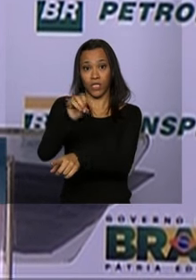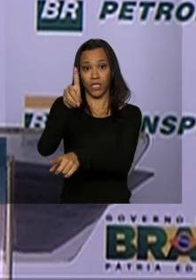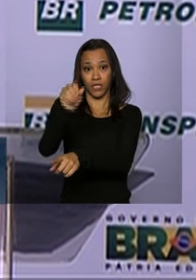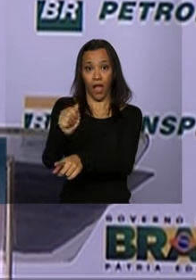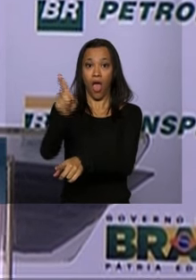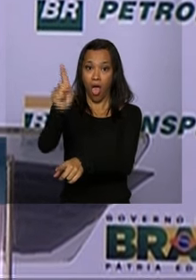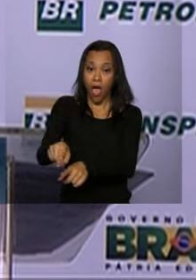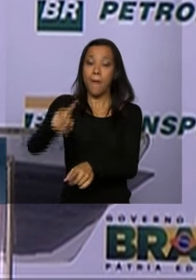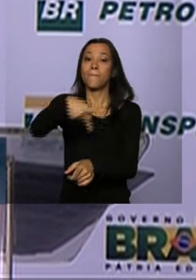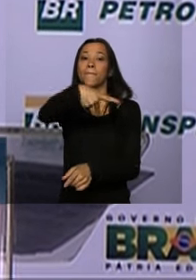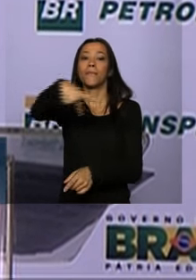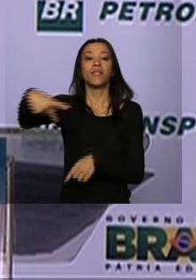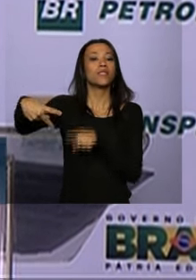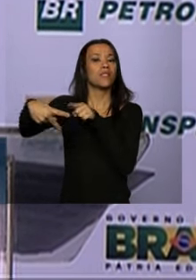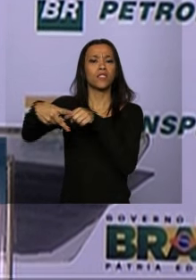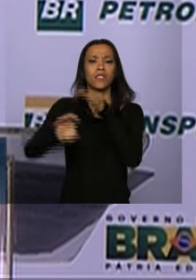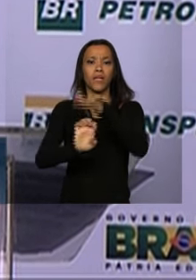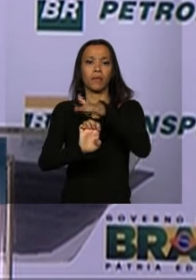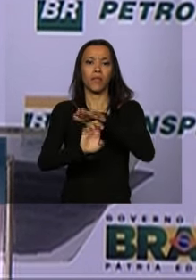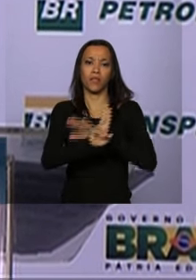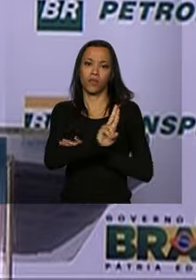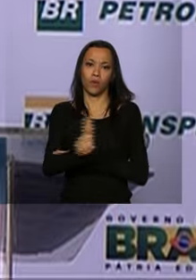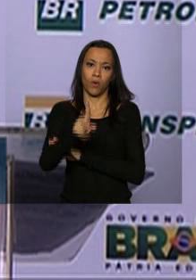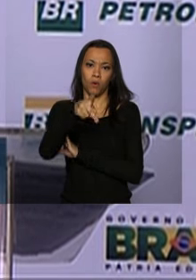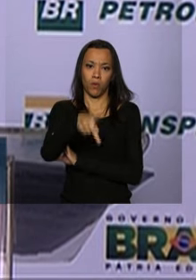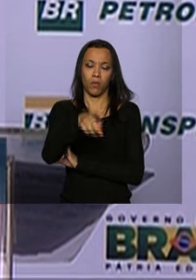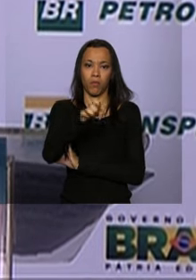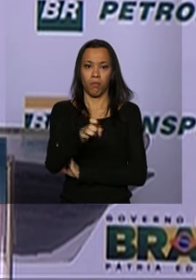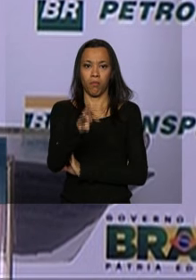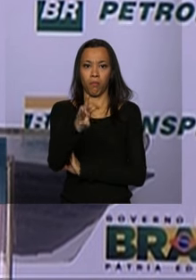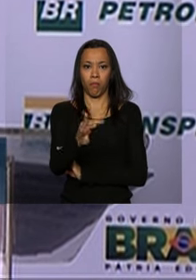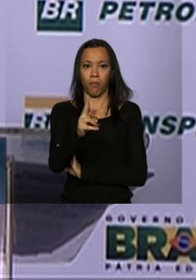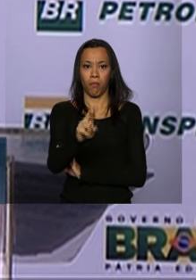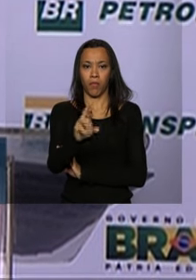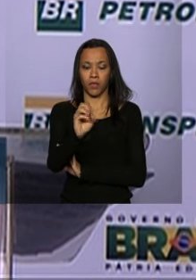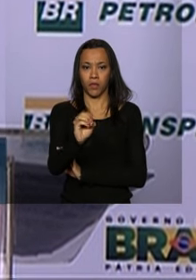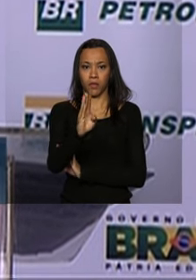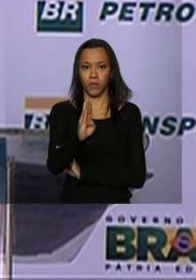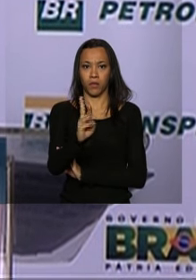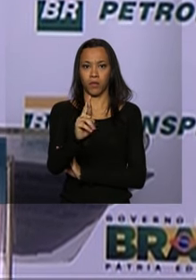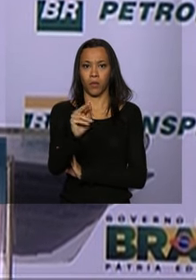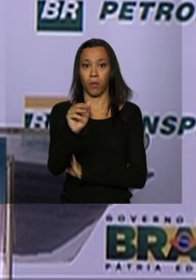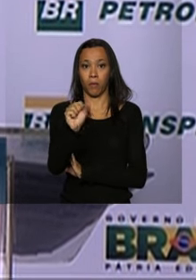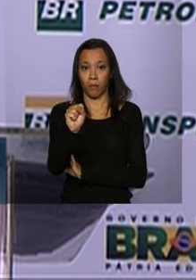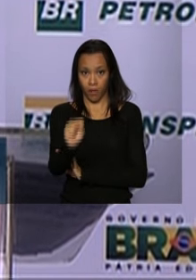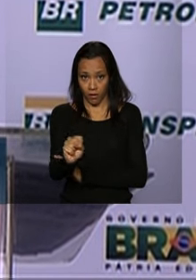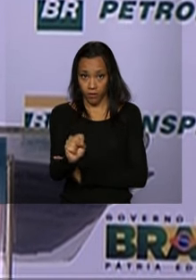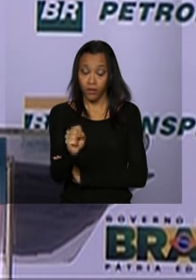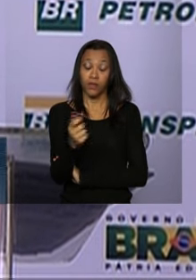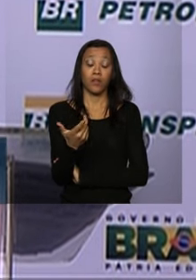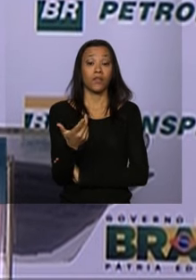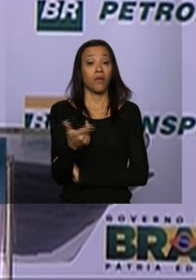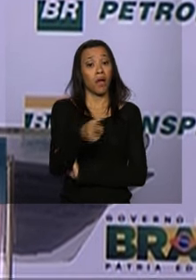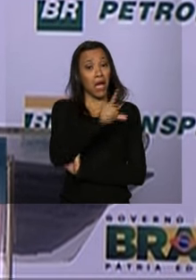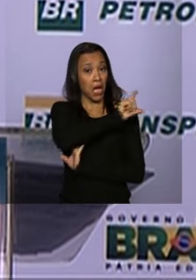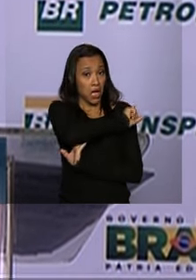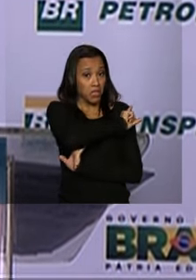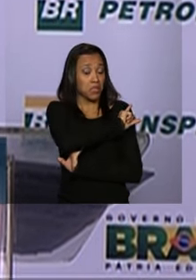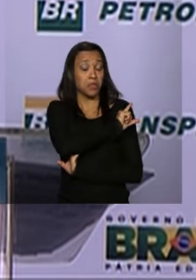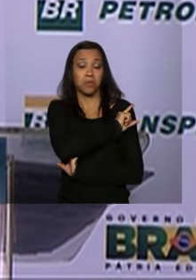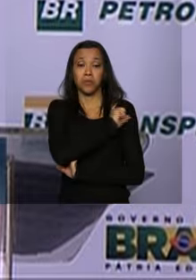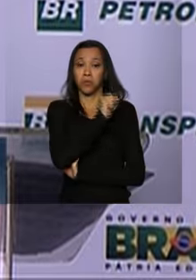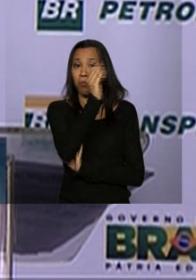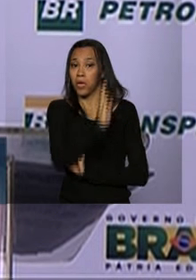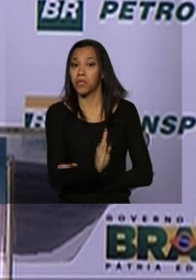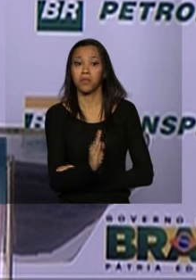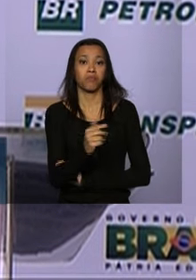nosso presidente da Petrobras. Não esqueça do PROMEF 3. Senhoras e senhores, esse país não tinha mais soberania em transporte.